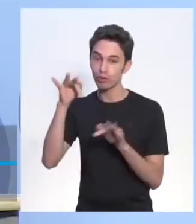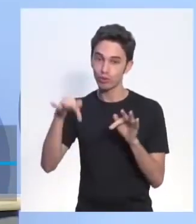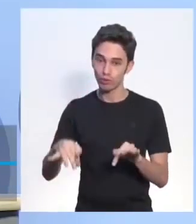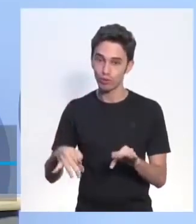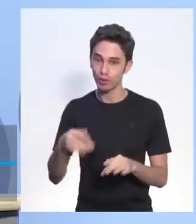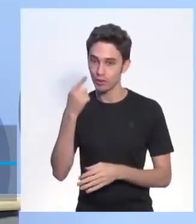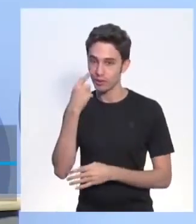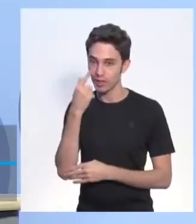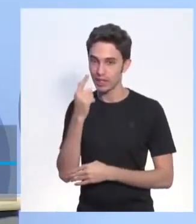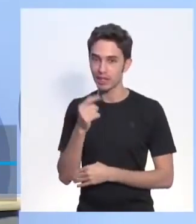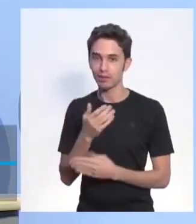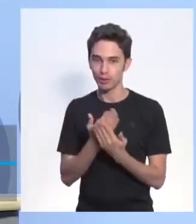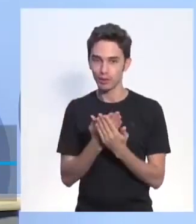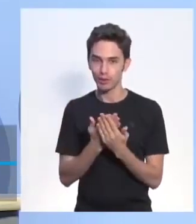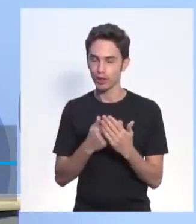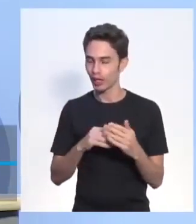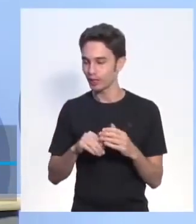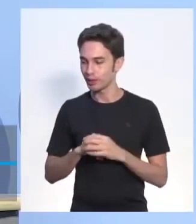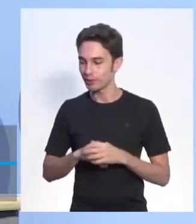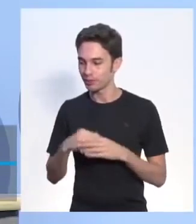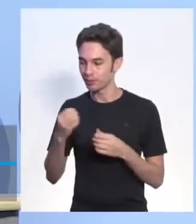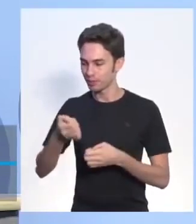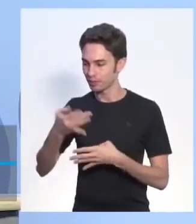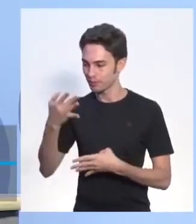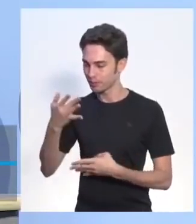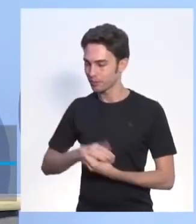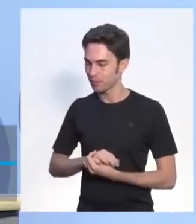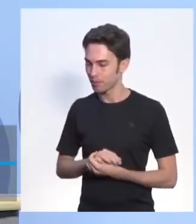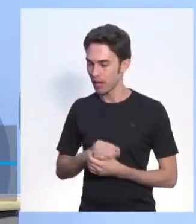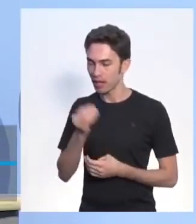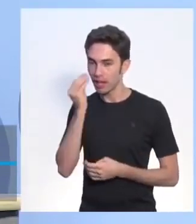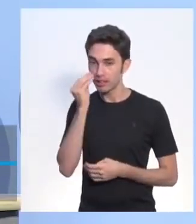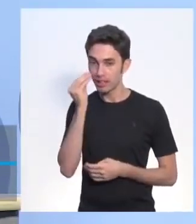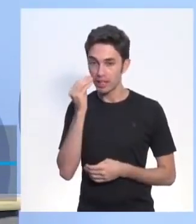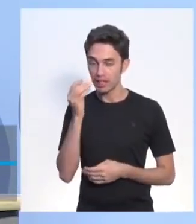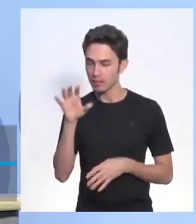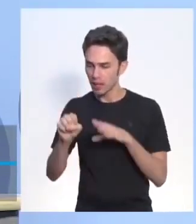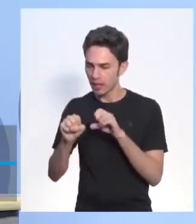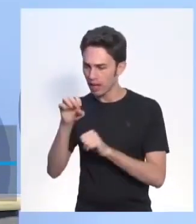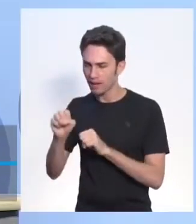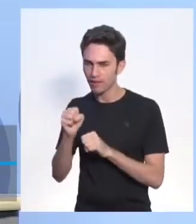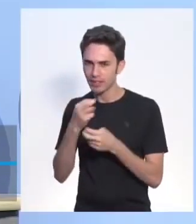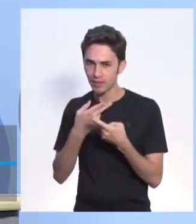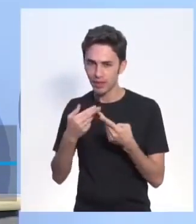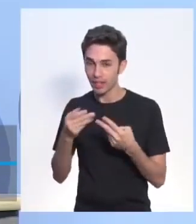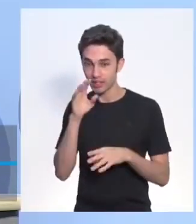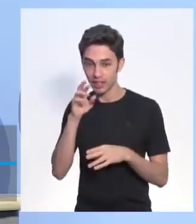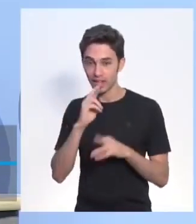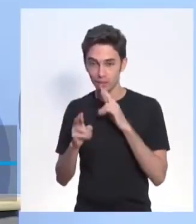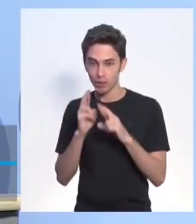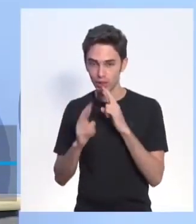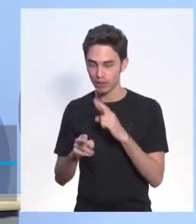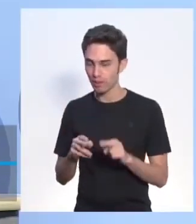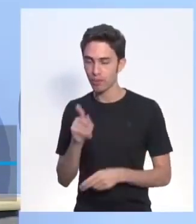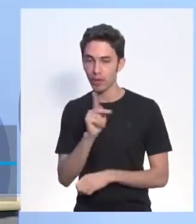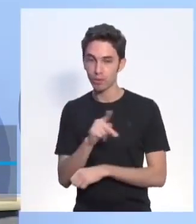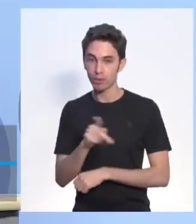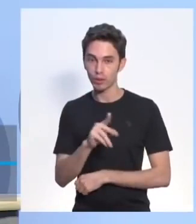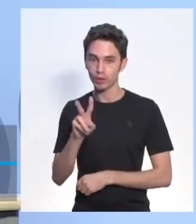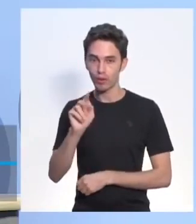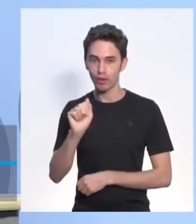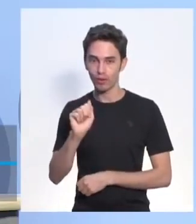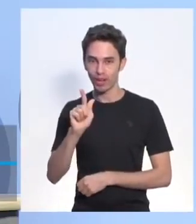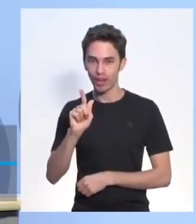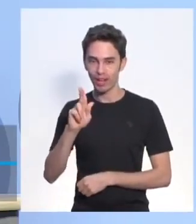nós conseguirmos pegar o maior número de respostas aí dentro do tempo. Vamos lá, professor Wagner. O